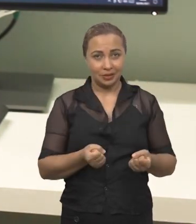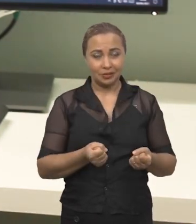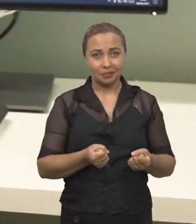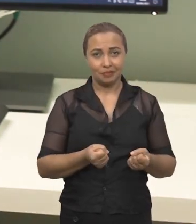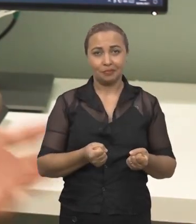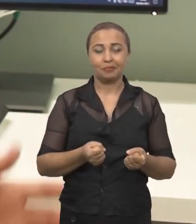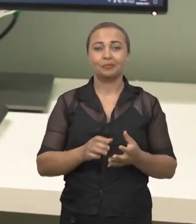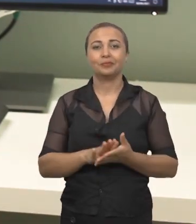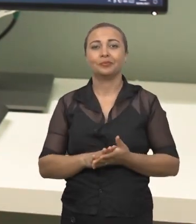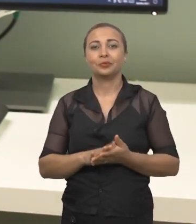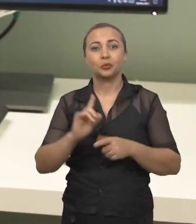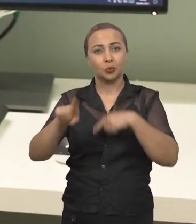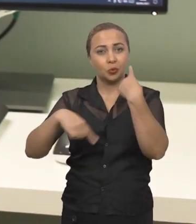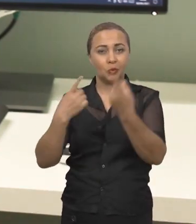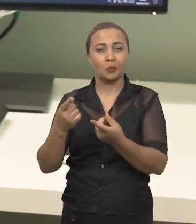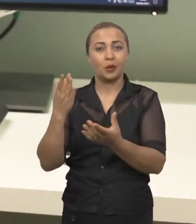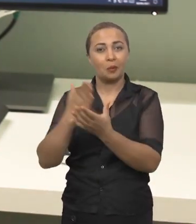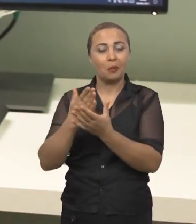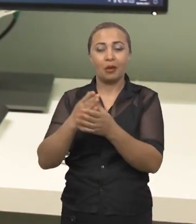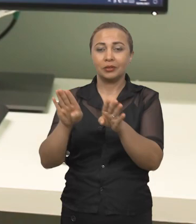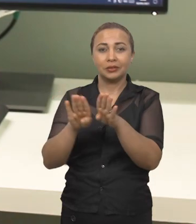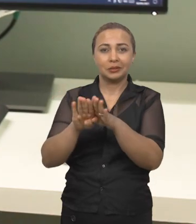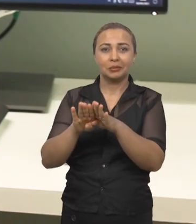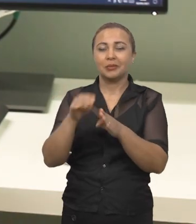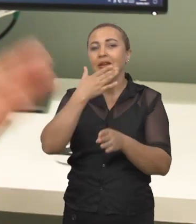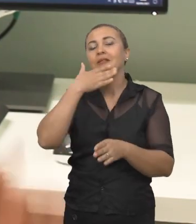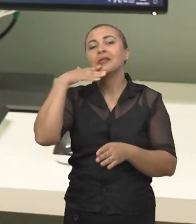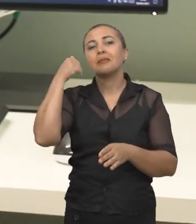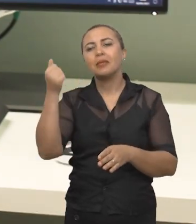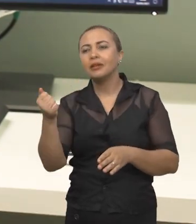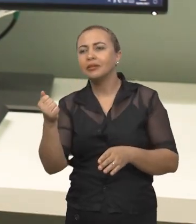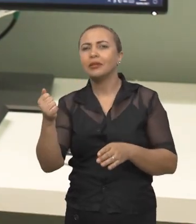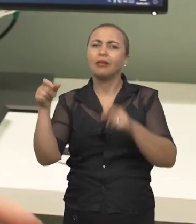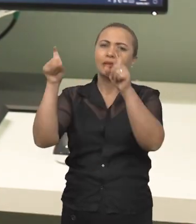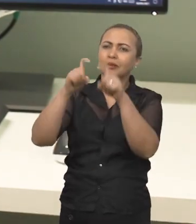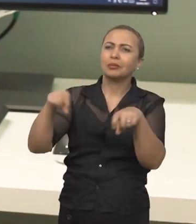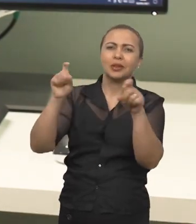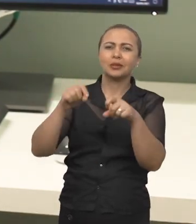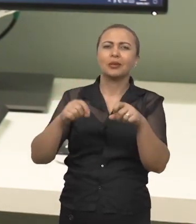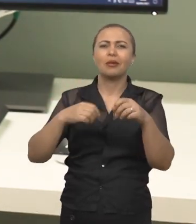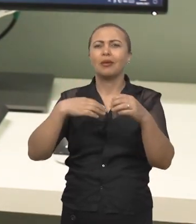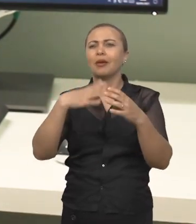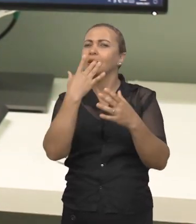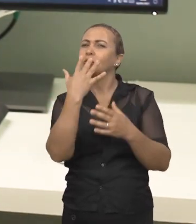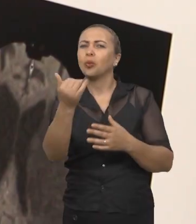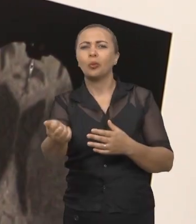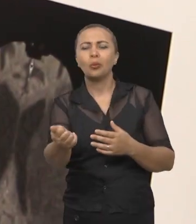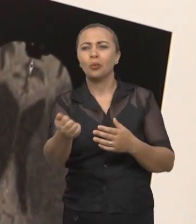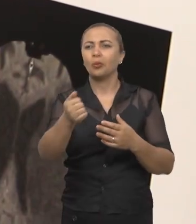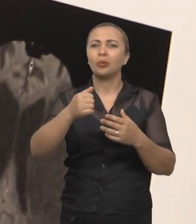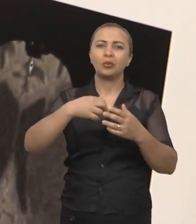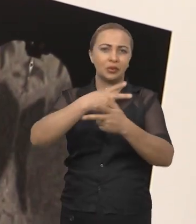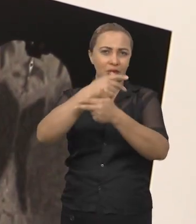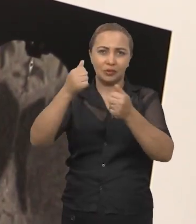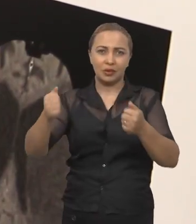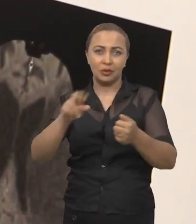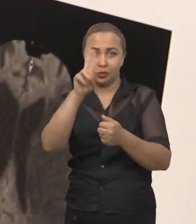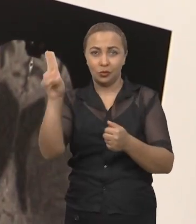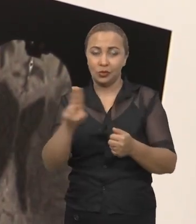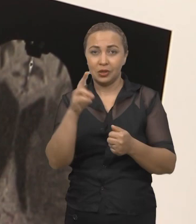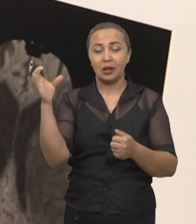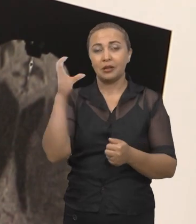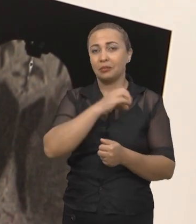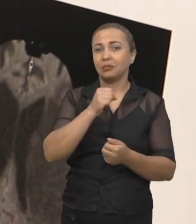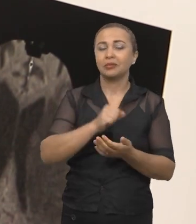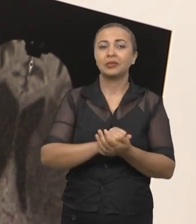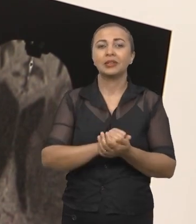Né? Outro processo em si, né, é a melhora do interfaceamento, essas coisas, né, vai passar pelo teste de